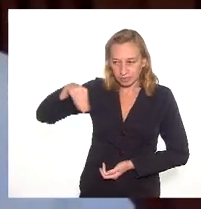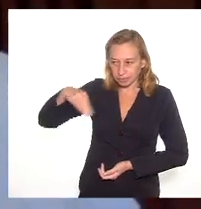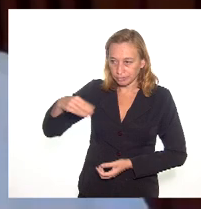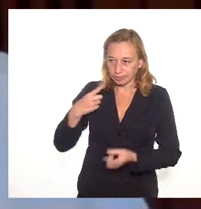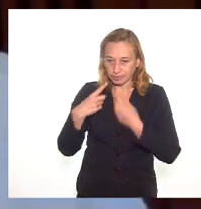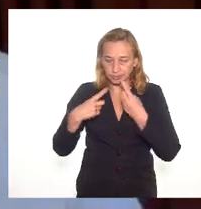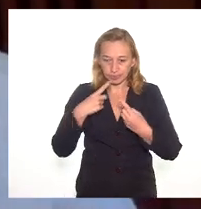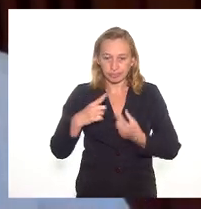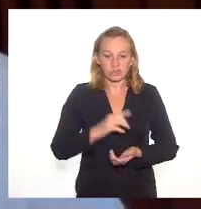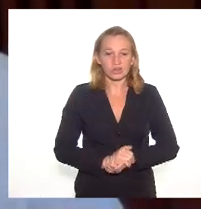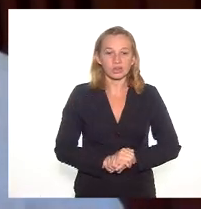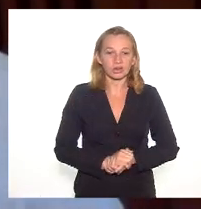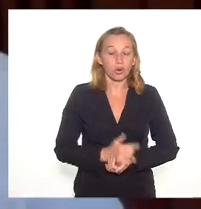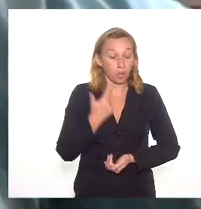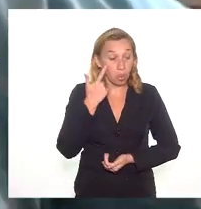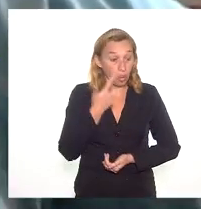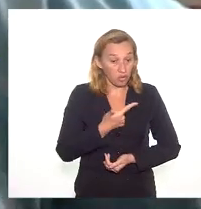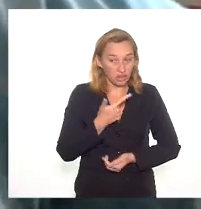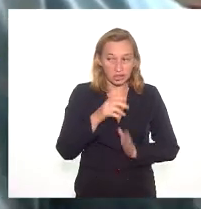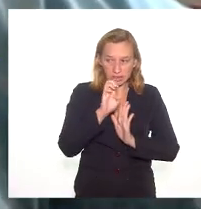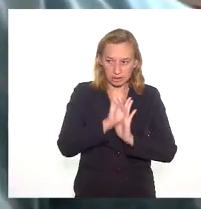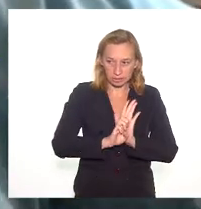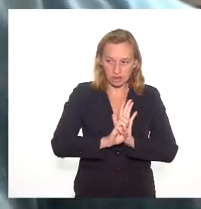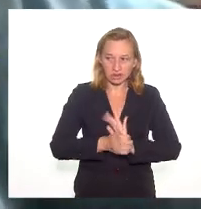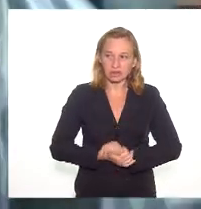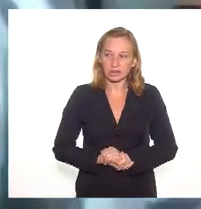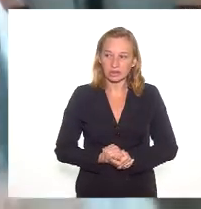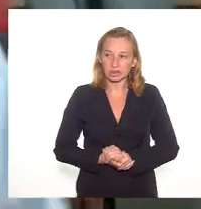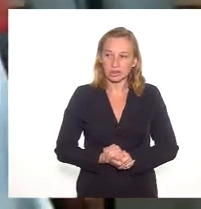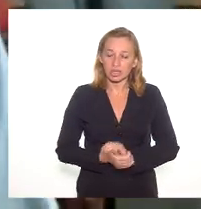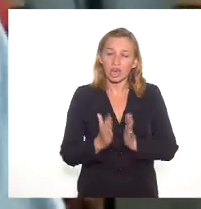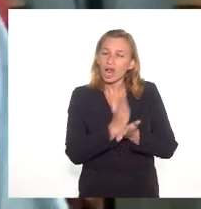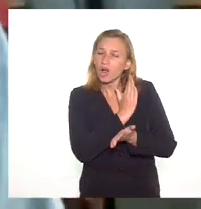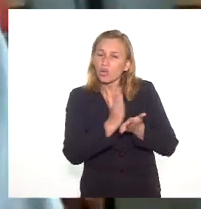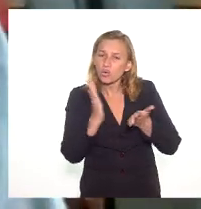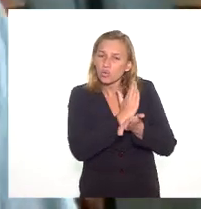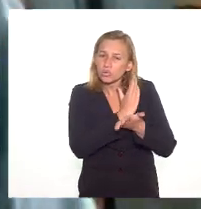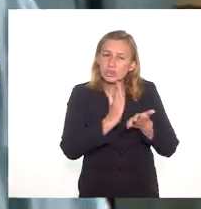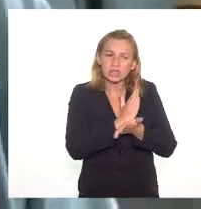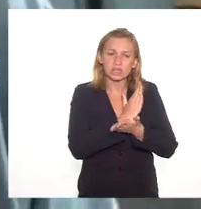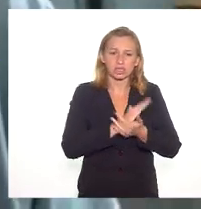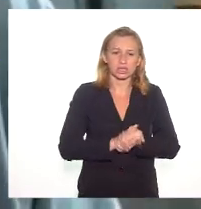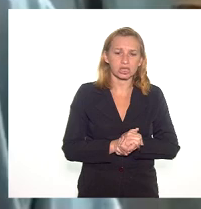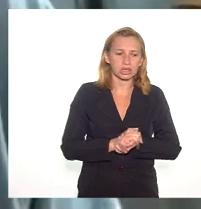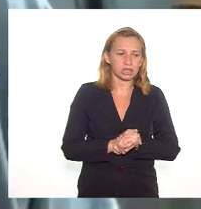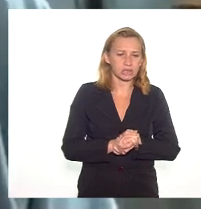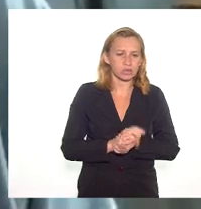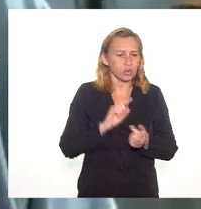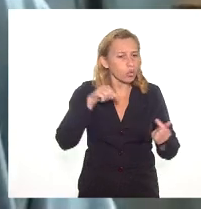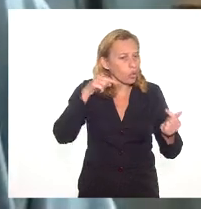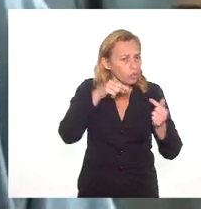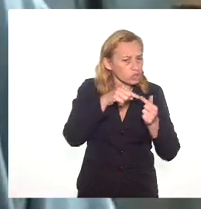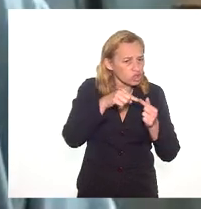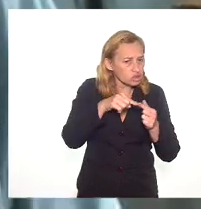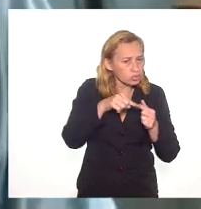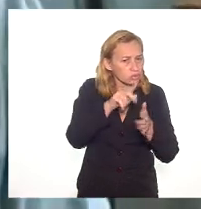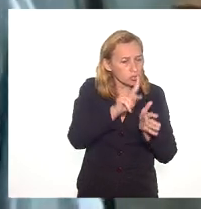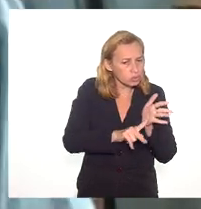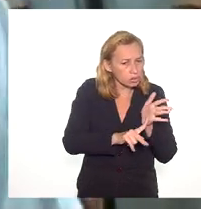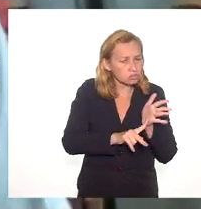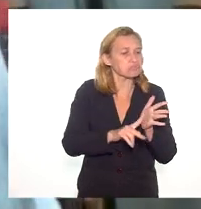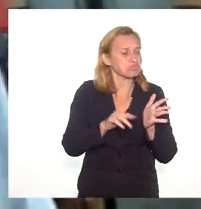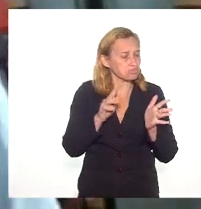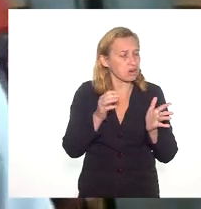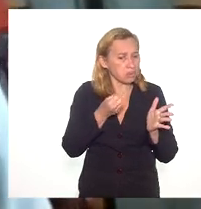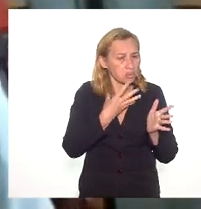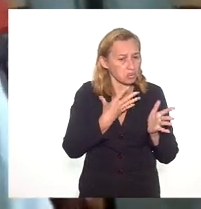discutir. Eu estou vendo aqui as emendas, algumas delas, quer dizer, o objetivo do projeto é